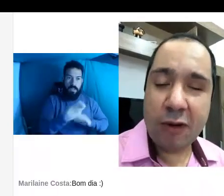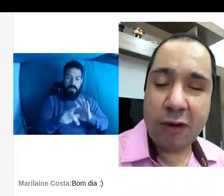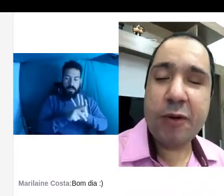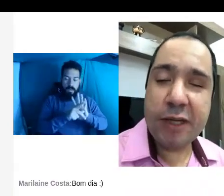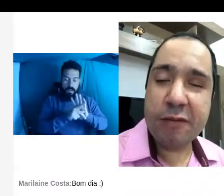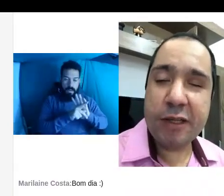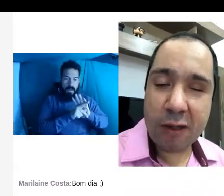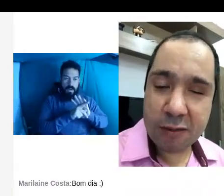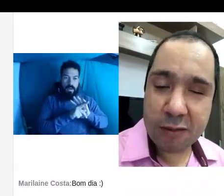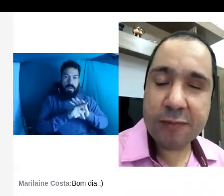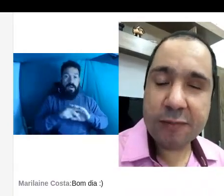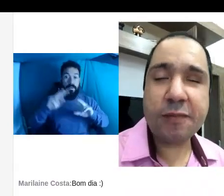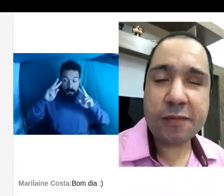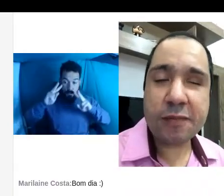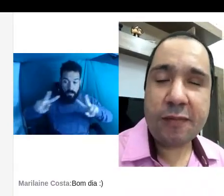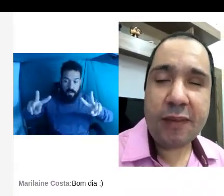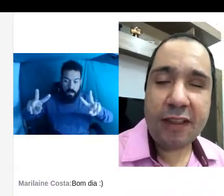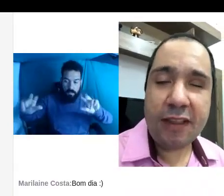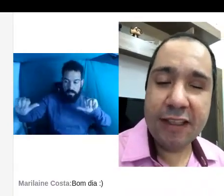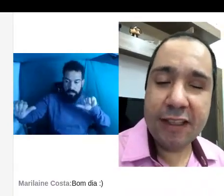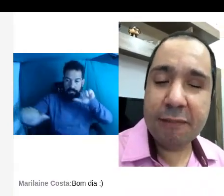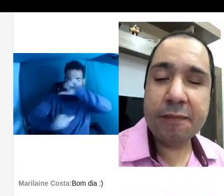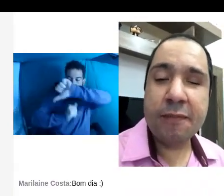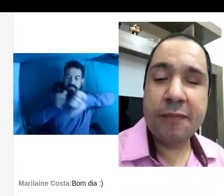meio verbal.